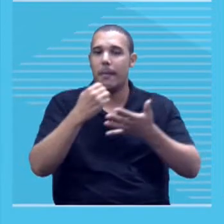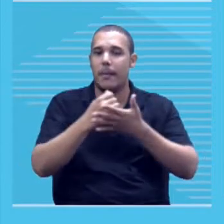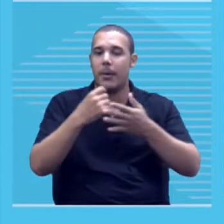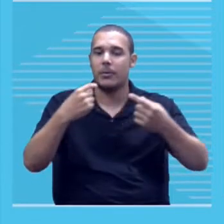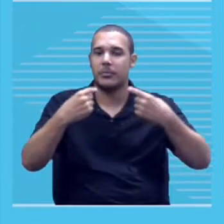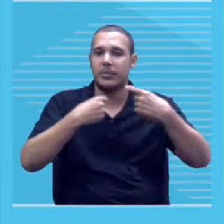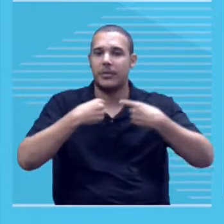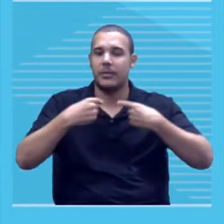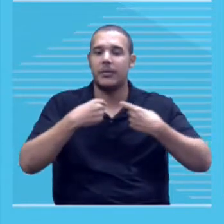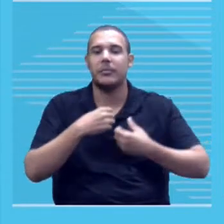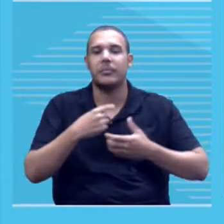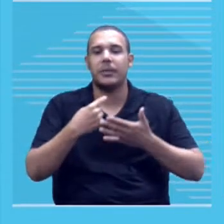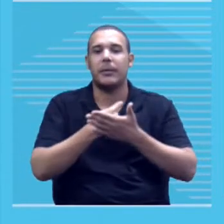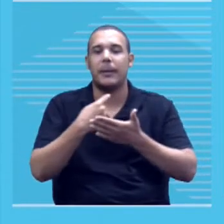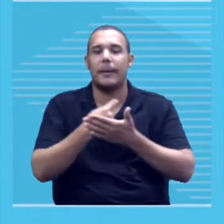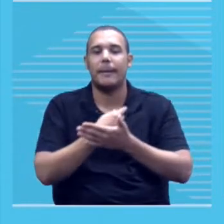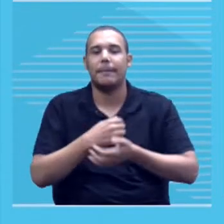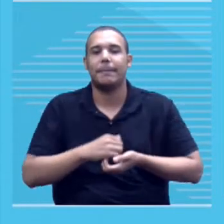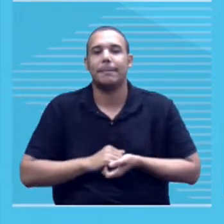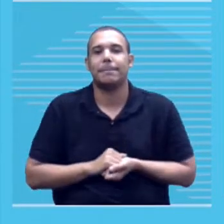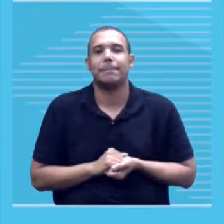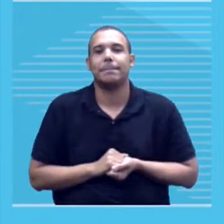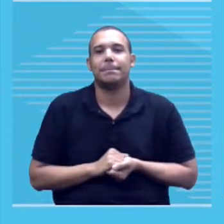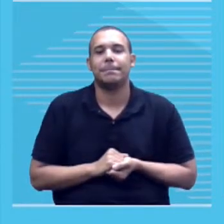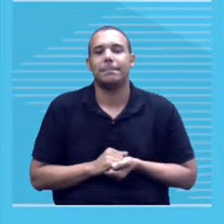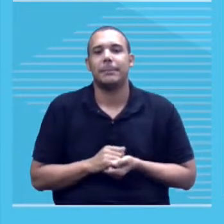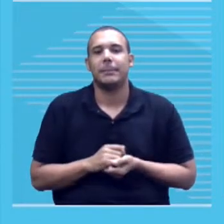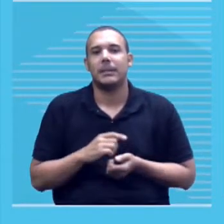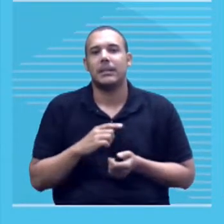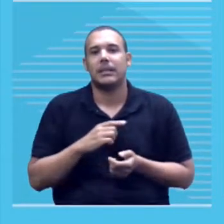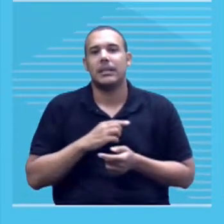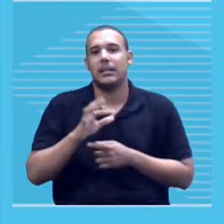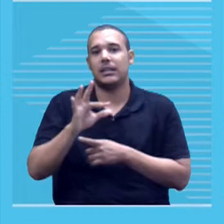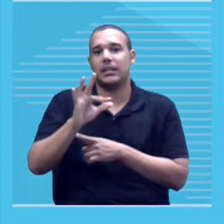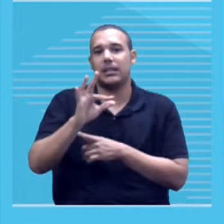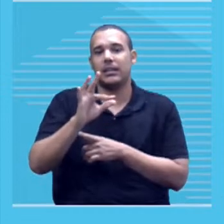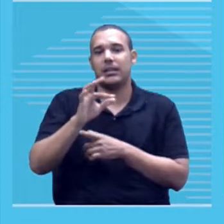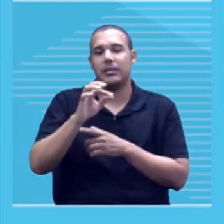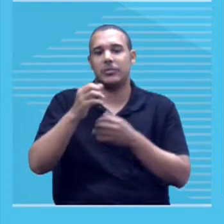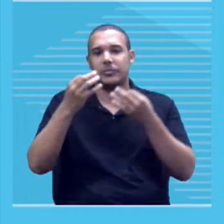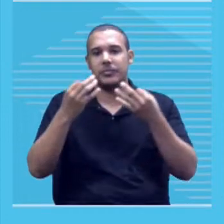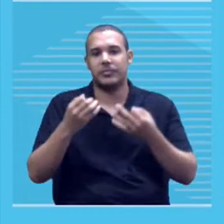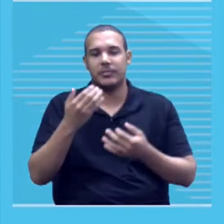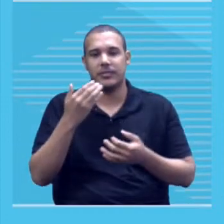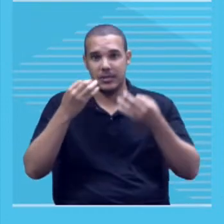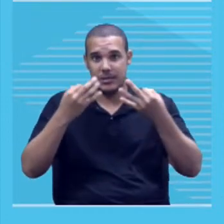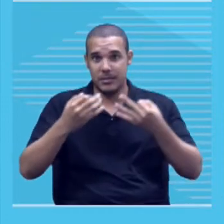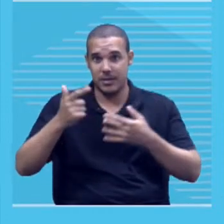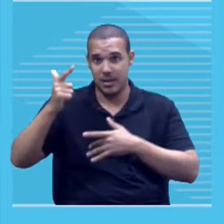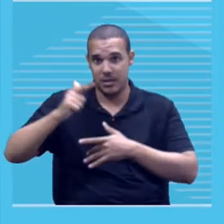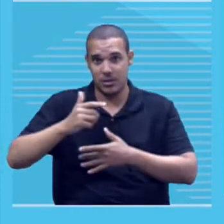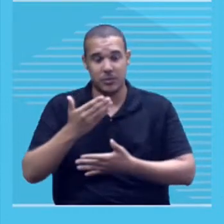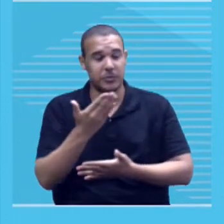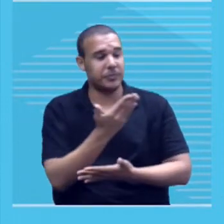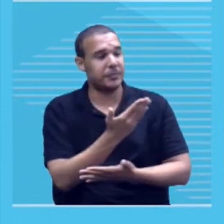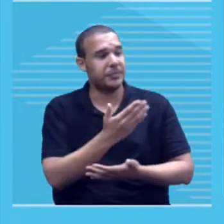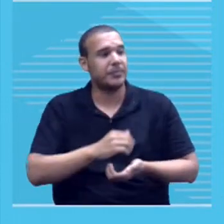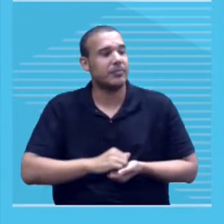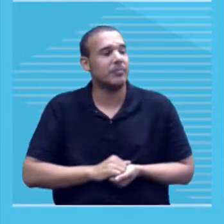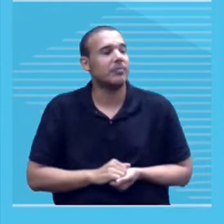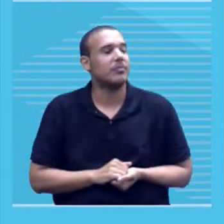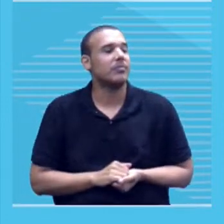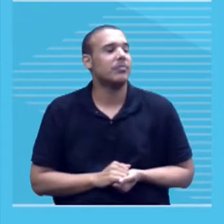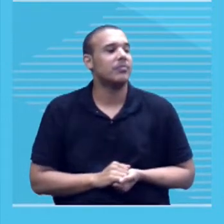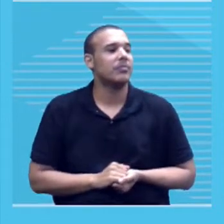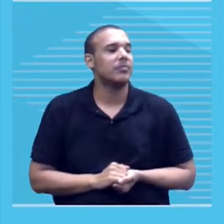fala o seguinte. O cara tinha um farol de 55 watts que sofreu um mau funcionamento. Quando você tem